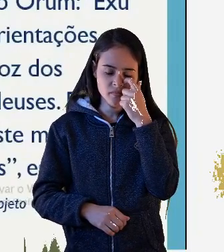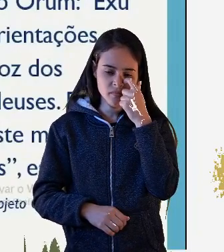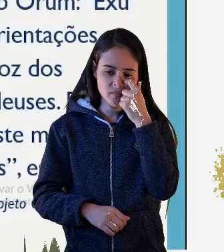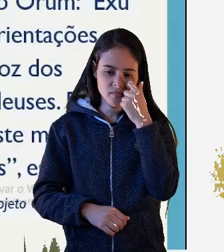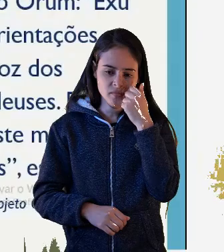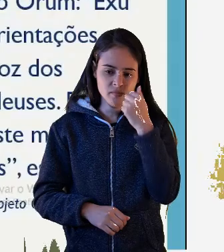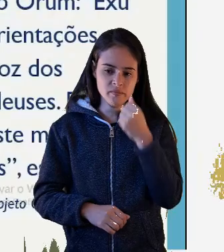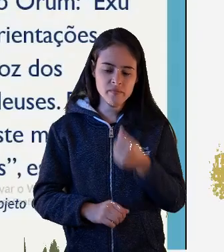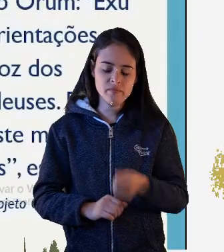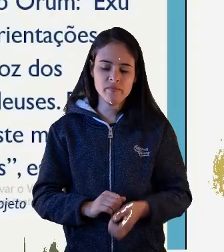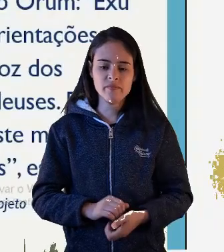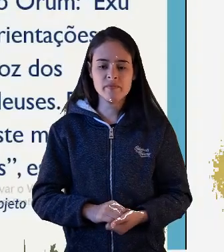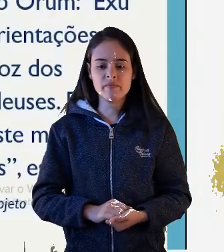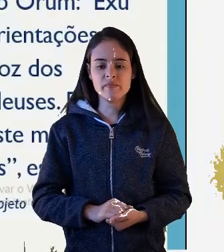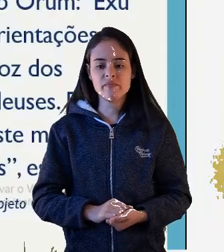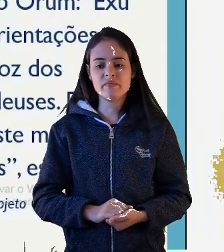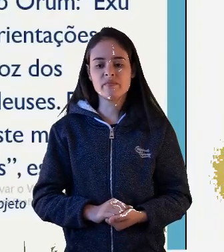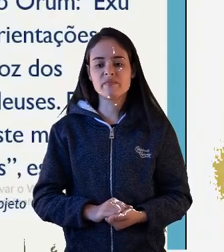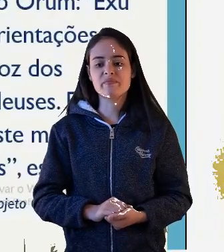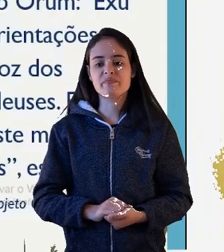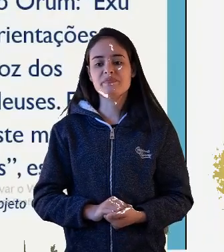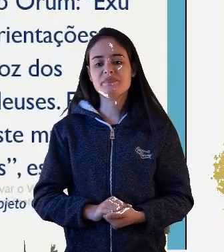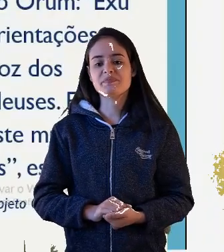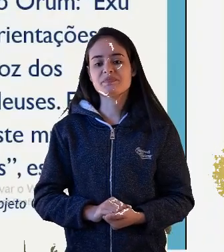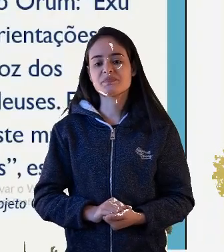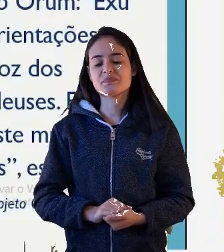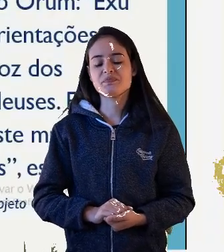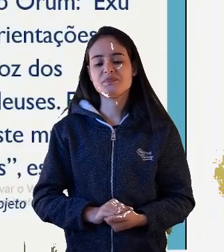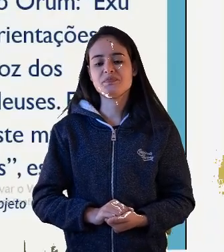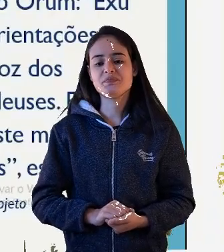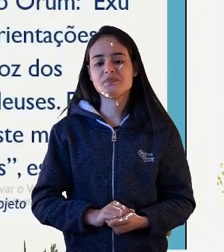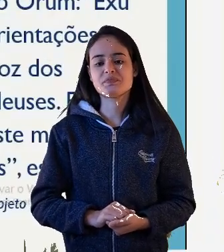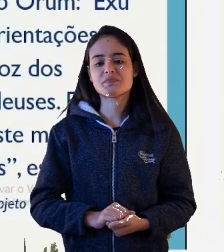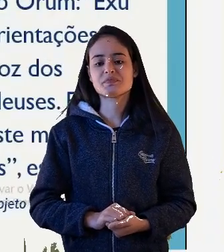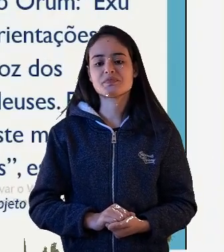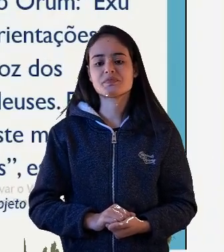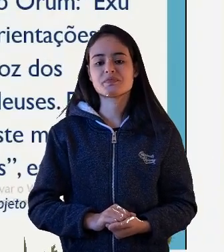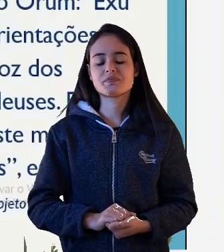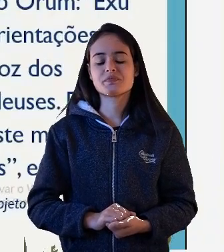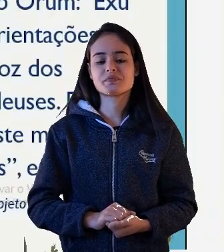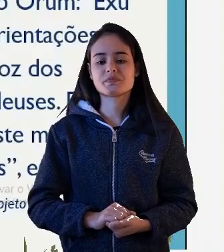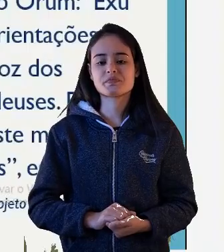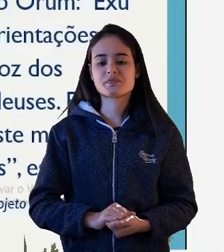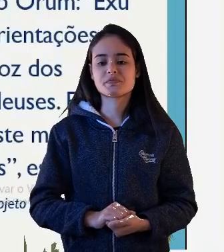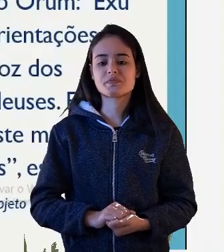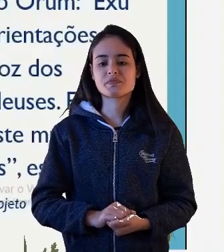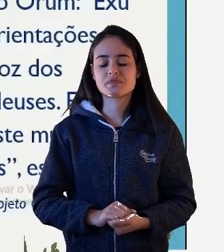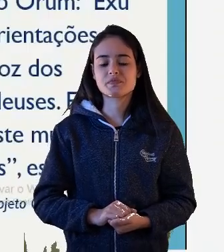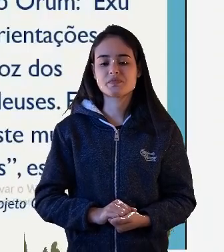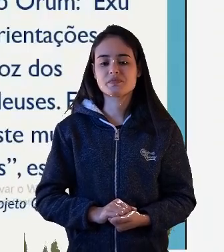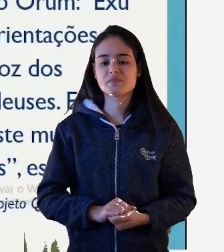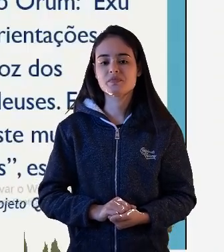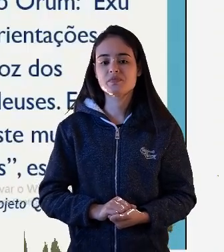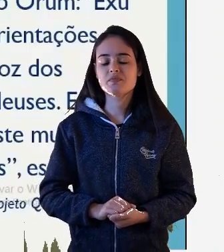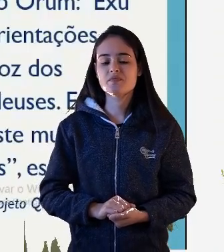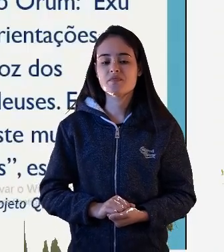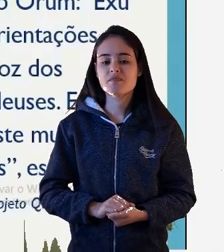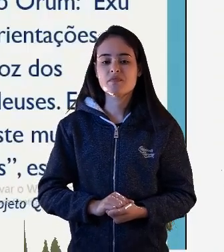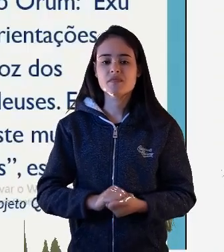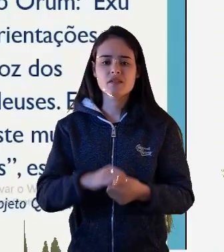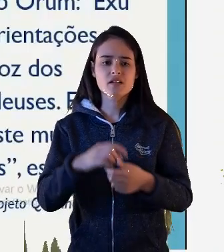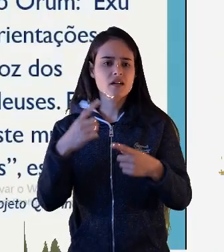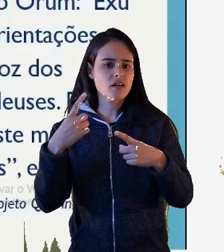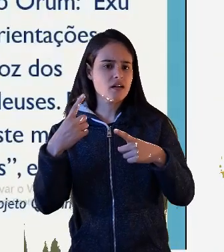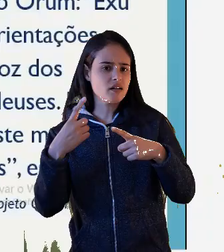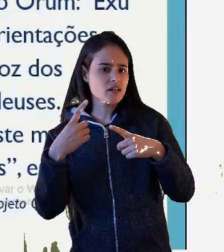Oxóssi da floresta, Ogum da luta, né? Aí a pessoa fala, Ogum é São Jorge, né? Não, né? Ogum não é São Jorge.